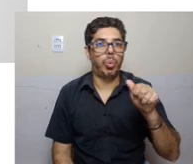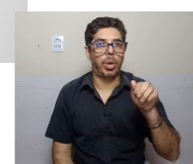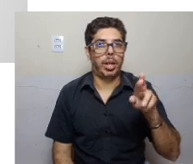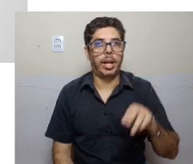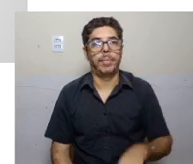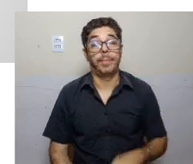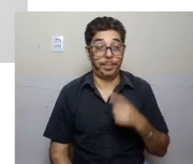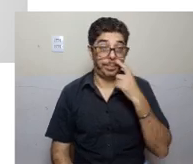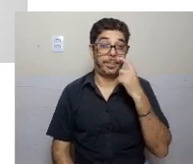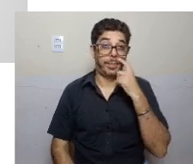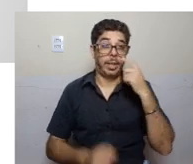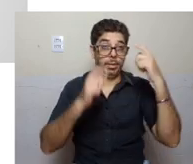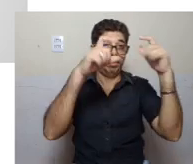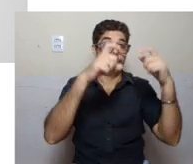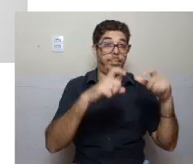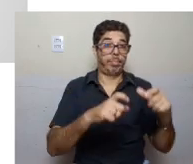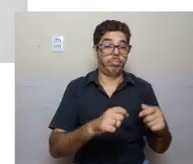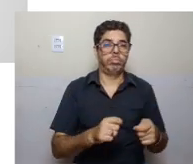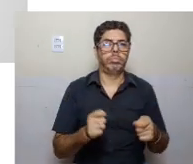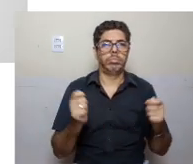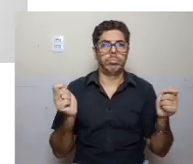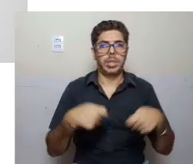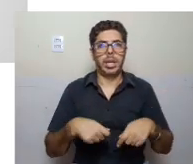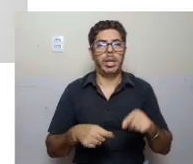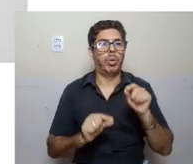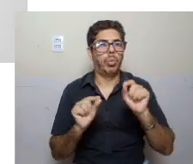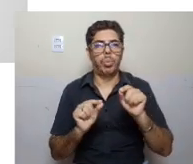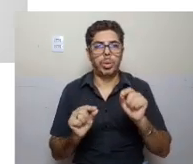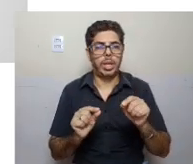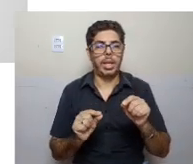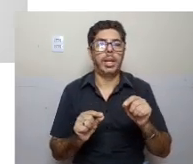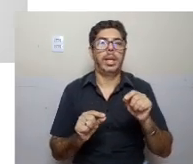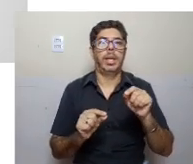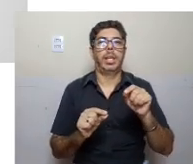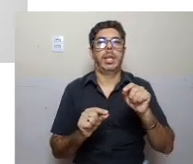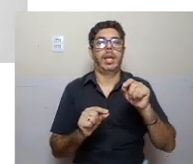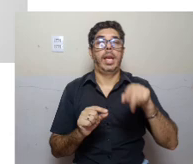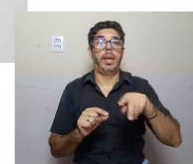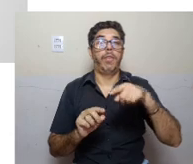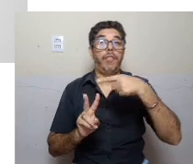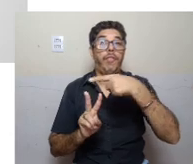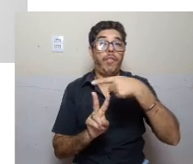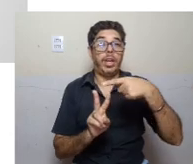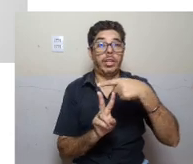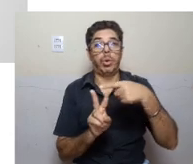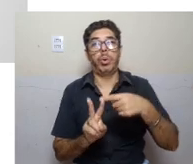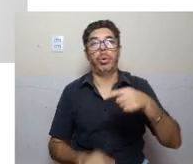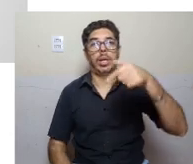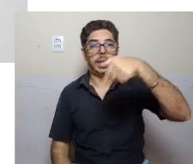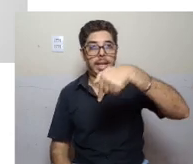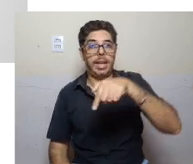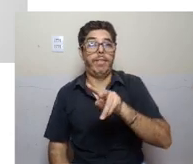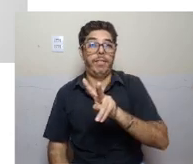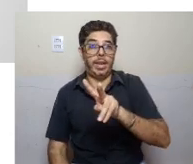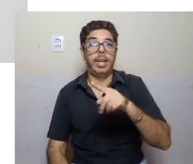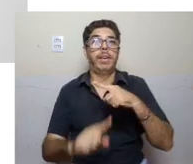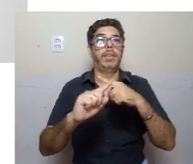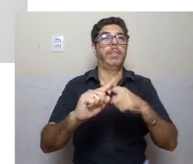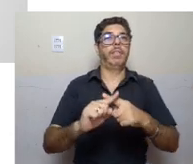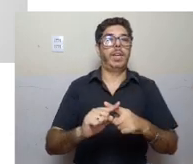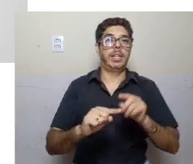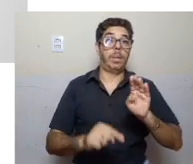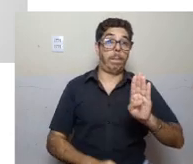complicado, todas essas observações podem ser capturadas por um simples produto vetorial de QV pelo vetor campo